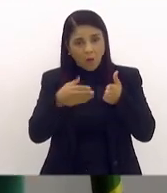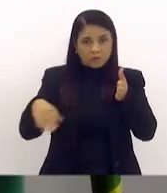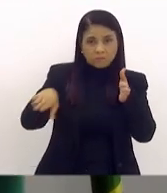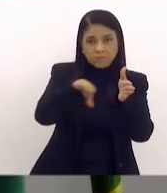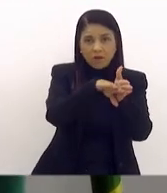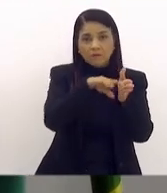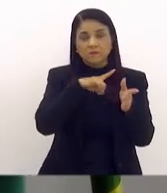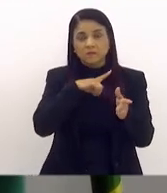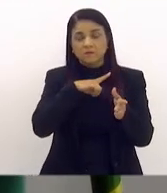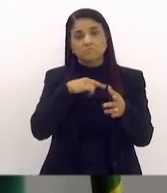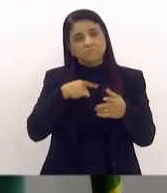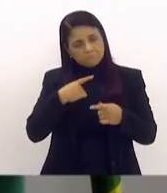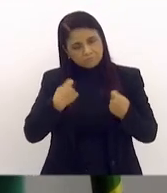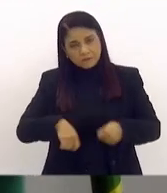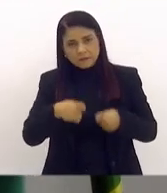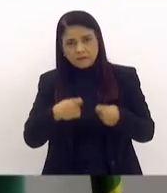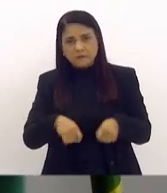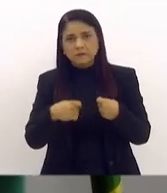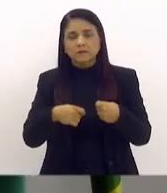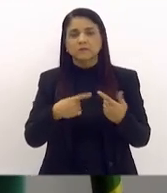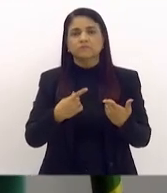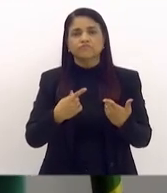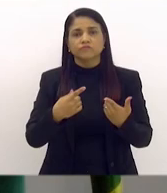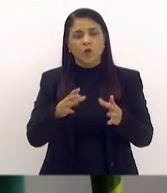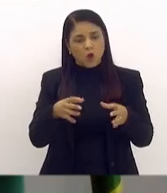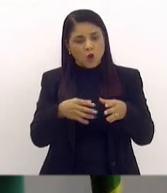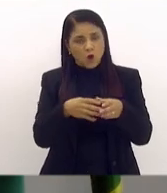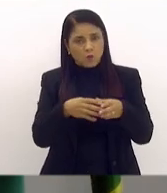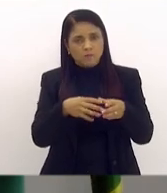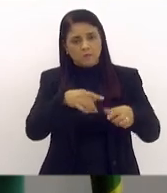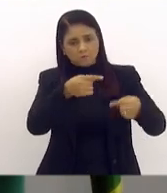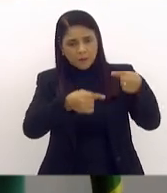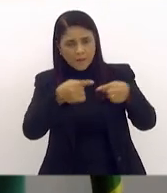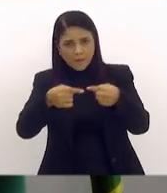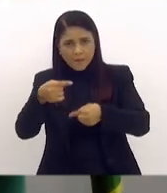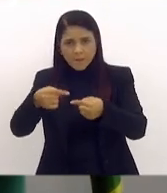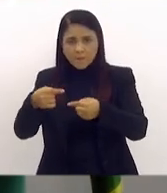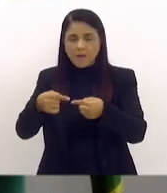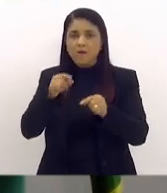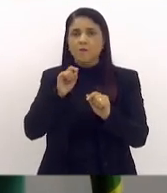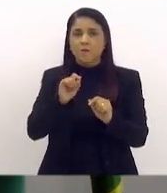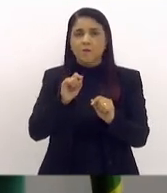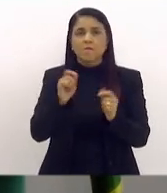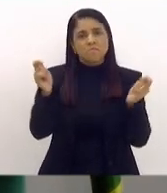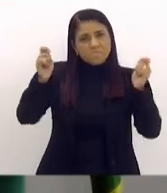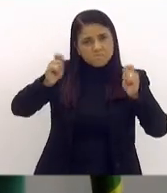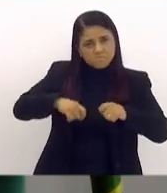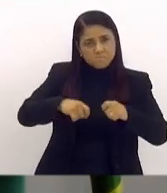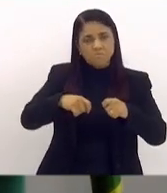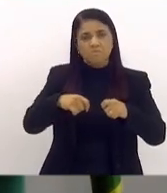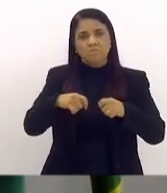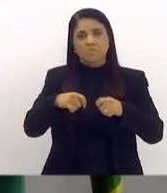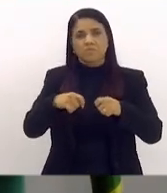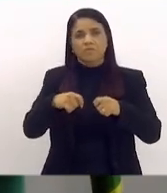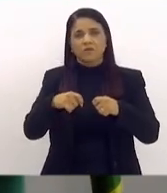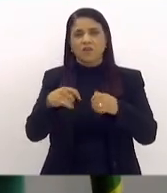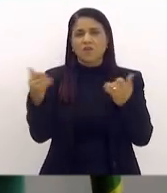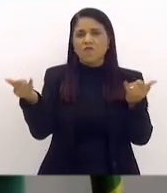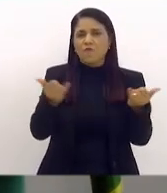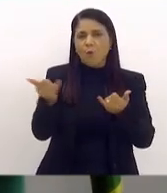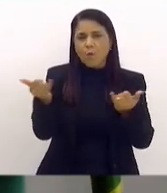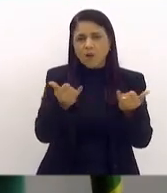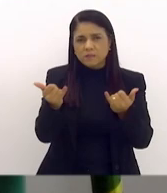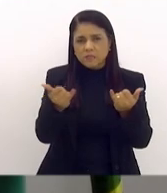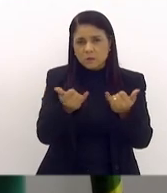temos muito que fomentar e essa comissão eu acho que você tem que o que você puder trazer de